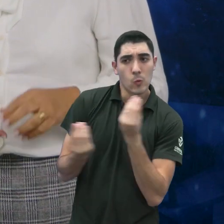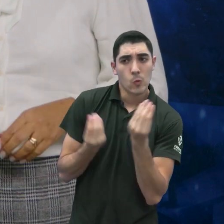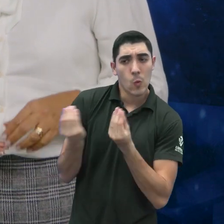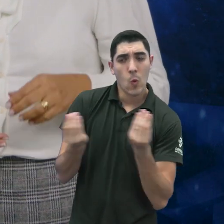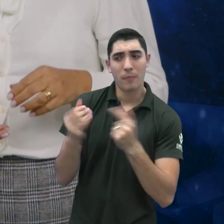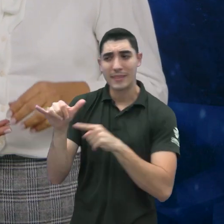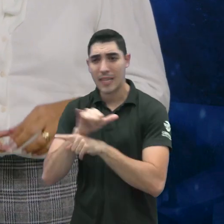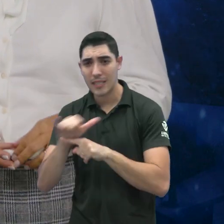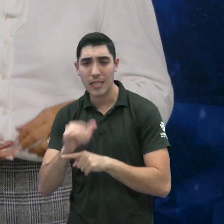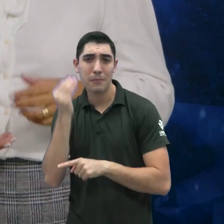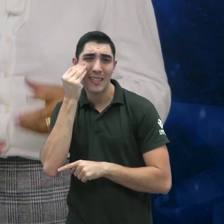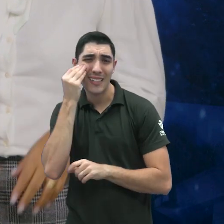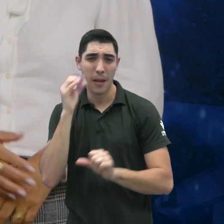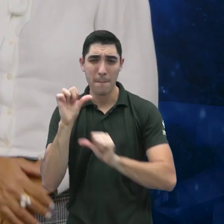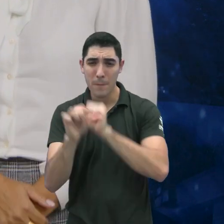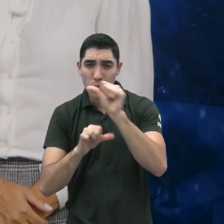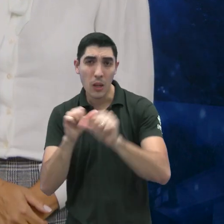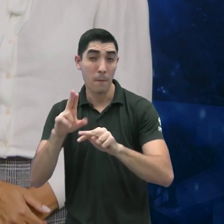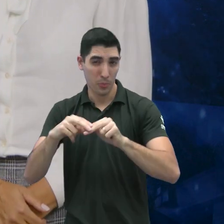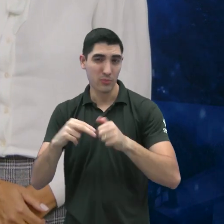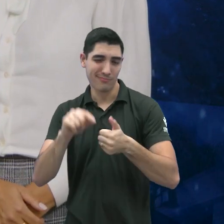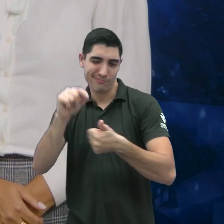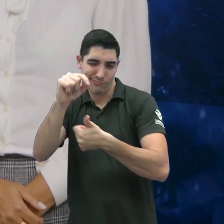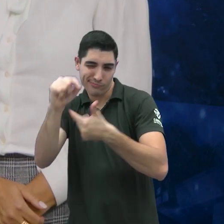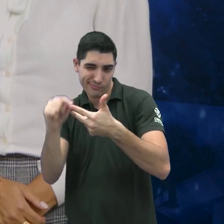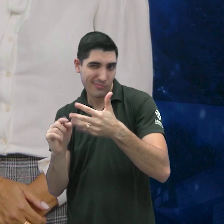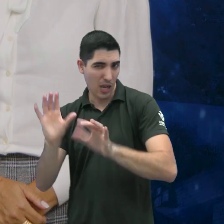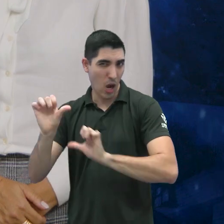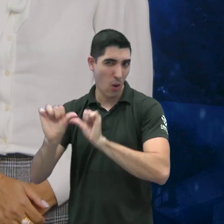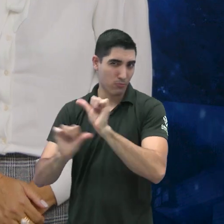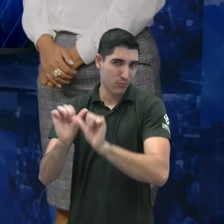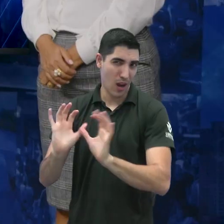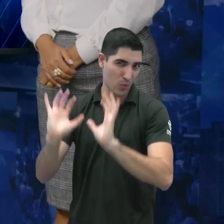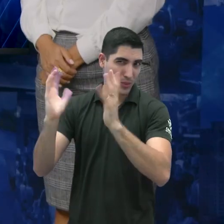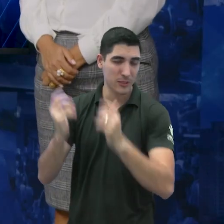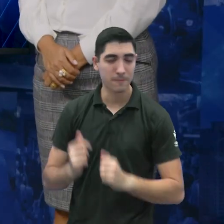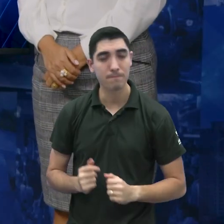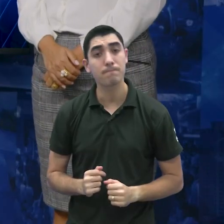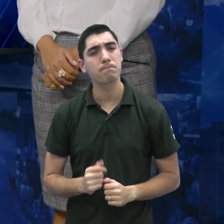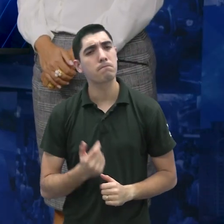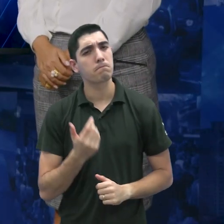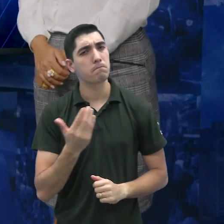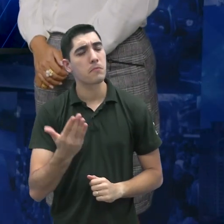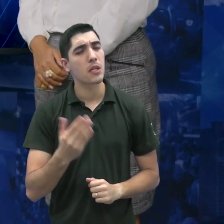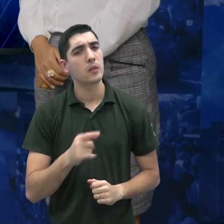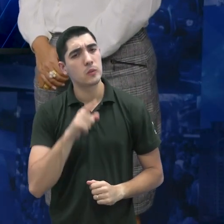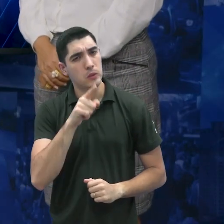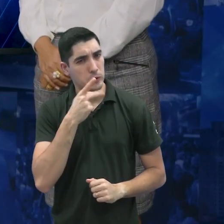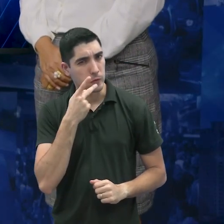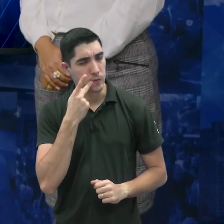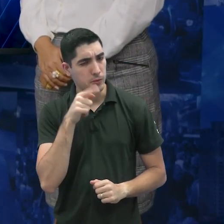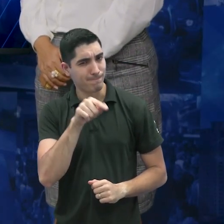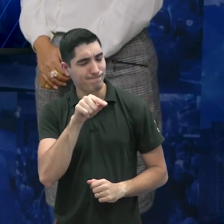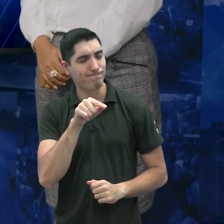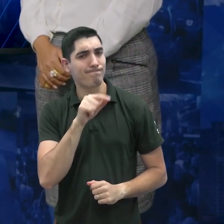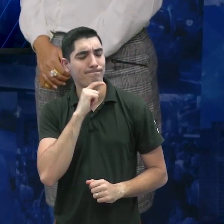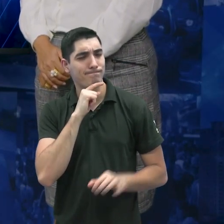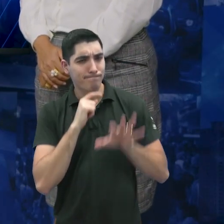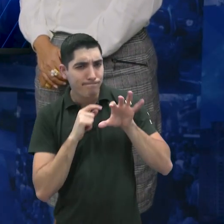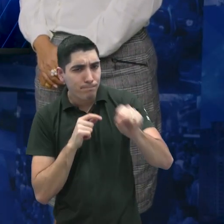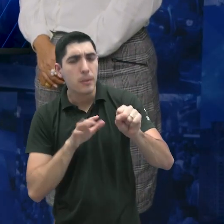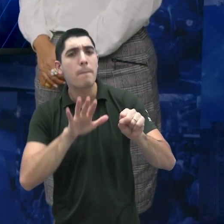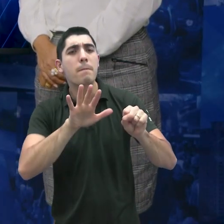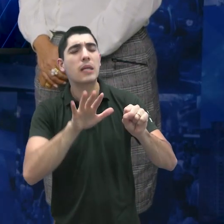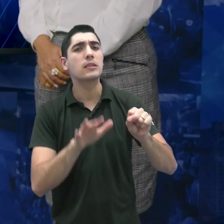questões pós-reforma, terceirizações e pandemia. Perfeito. E dentro desse contexto, né, qual o grupo